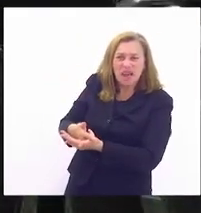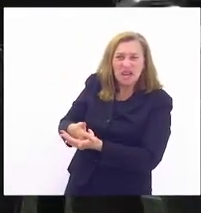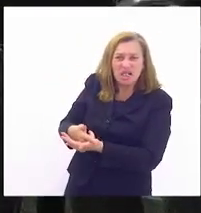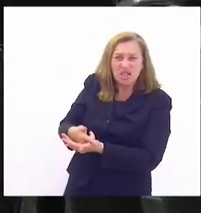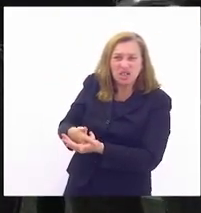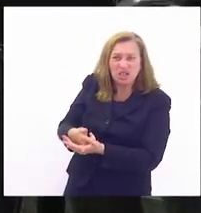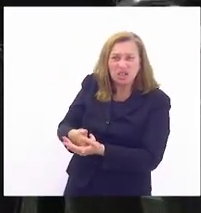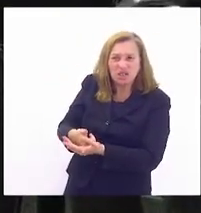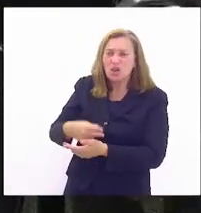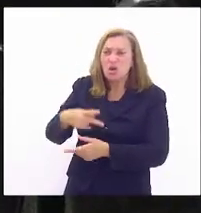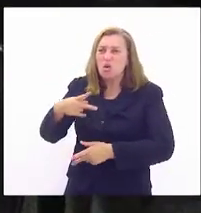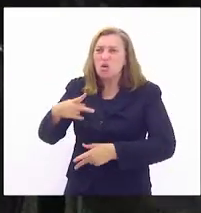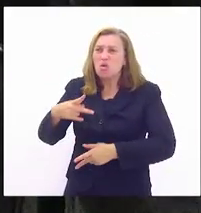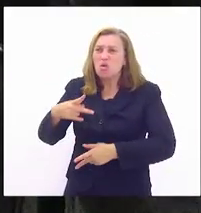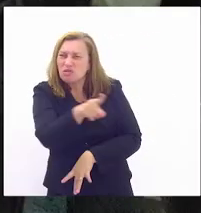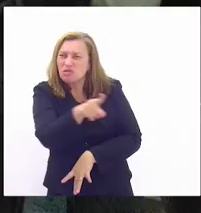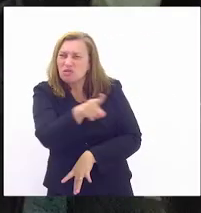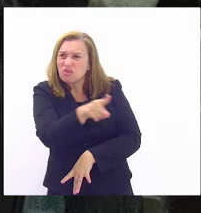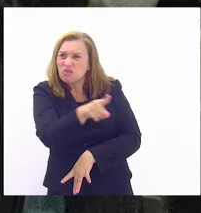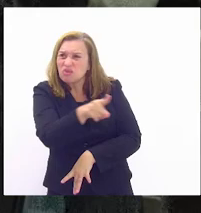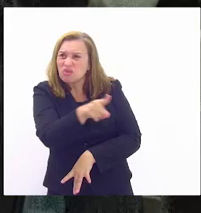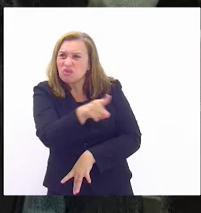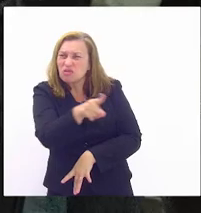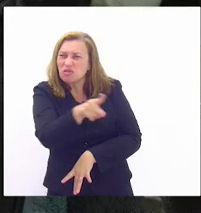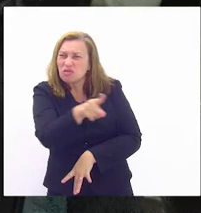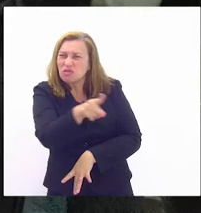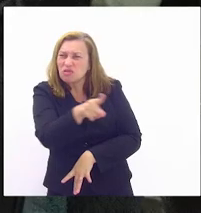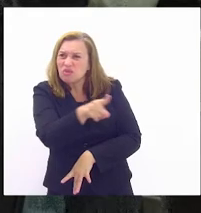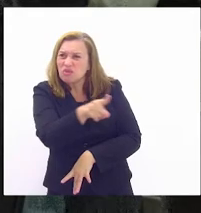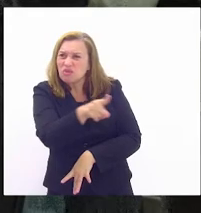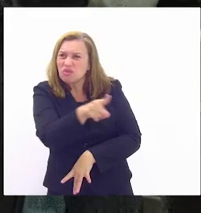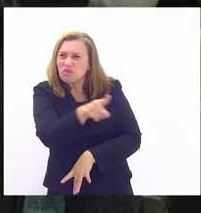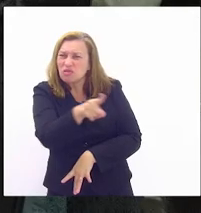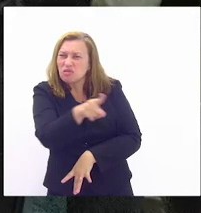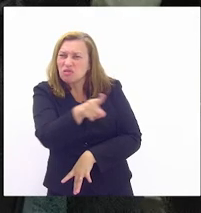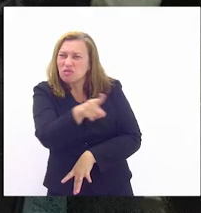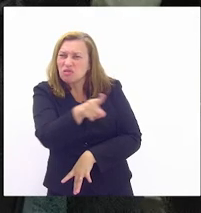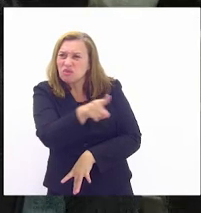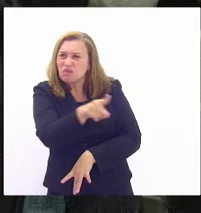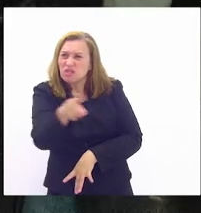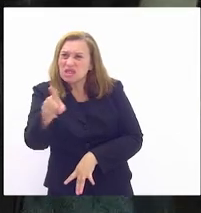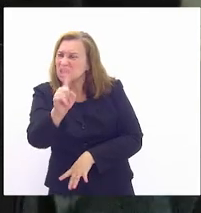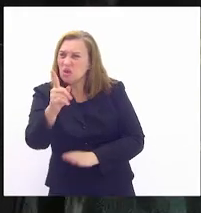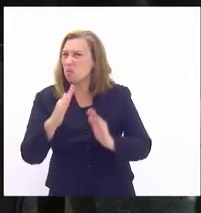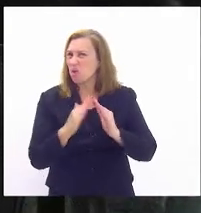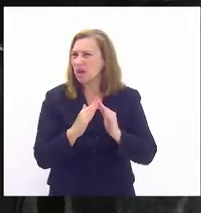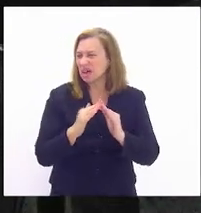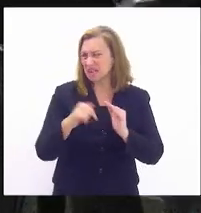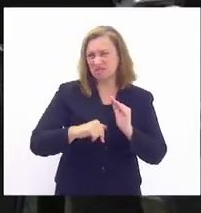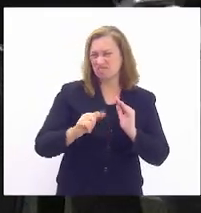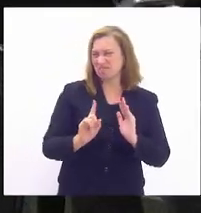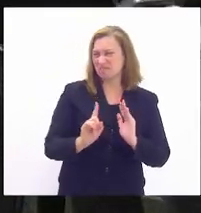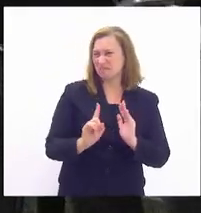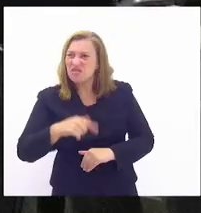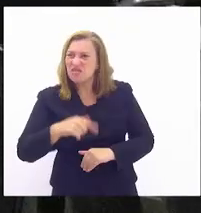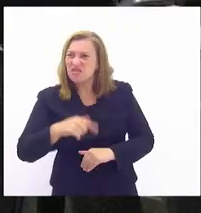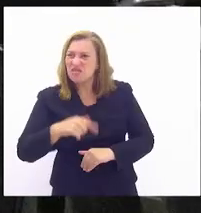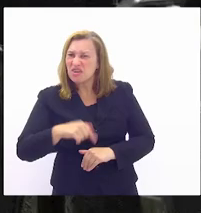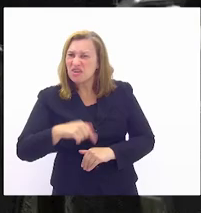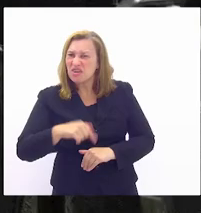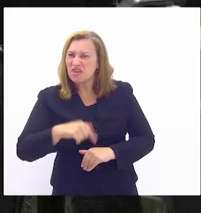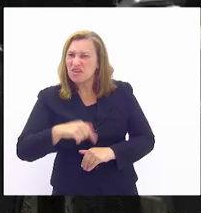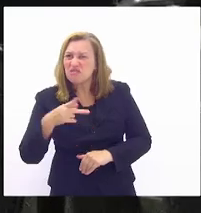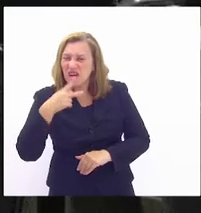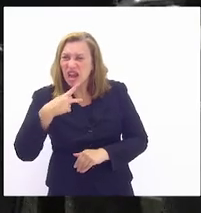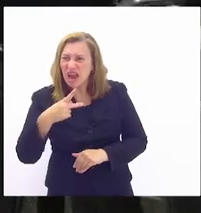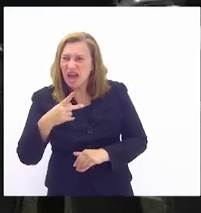uma política irresponsável e covarde da CSN. Com certeza você não mora aqui em Volta Redonda, com certeza. Chegar aqui e dizer